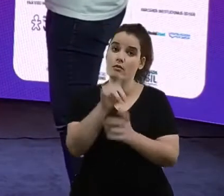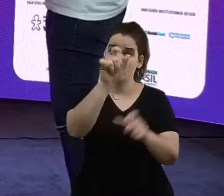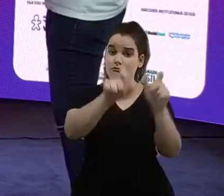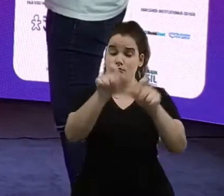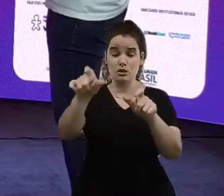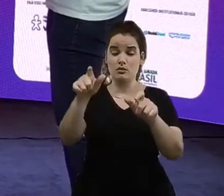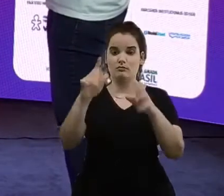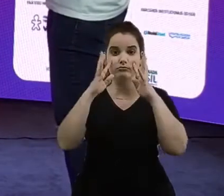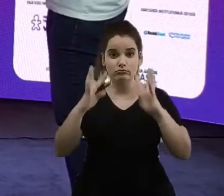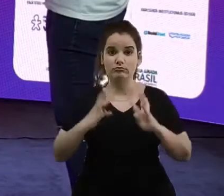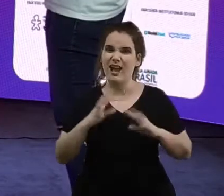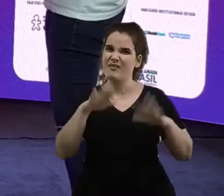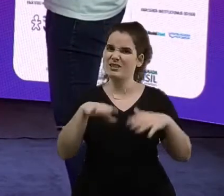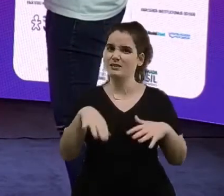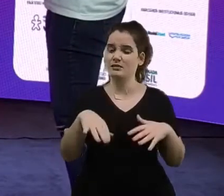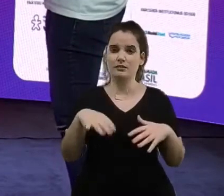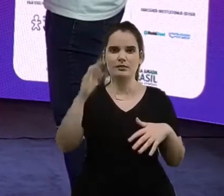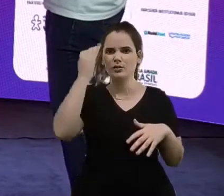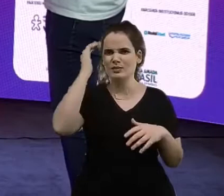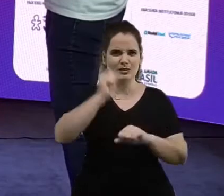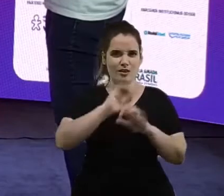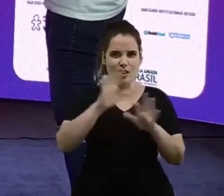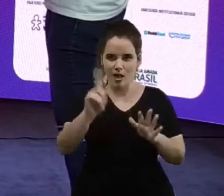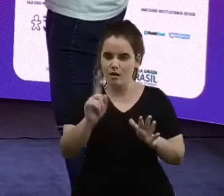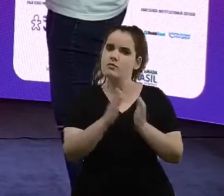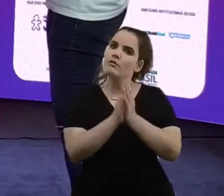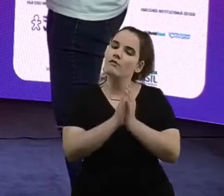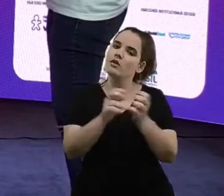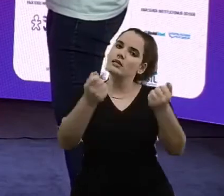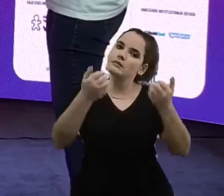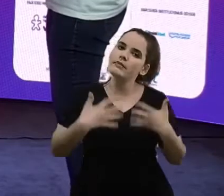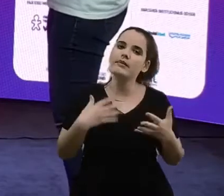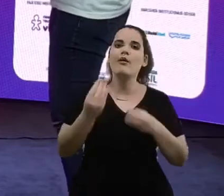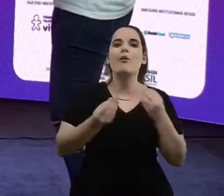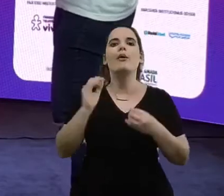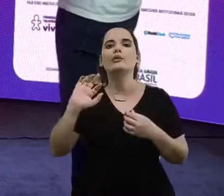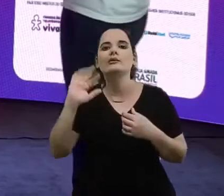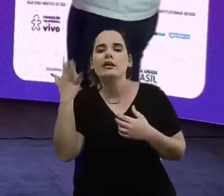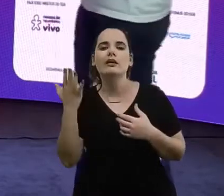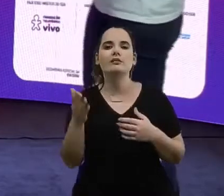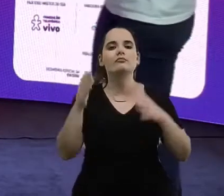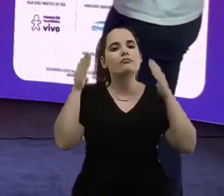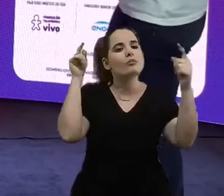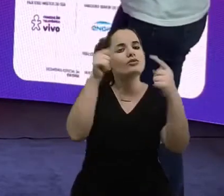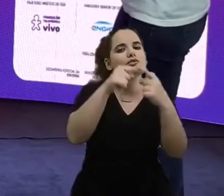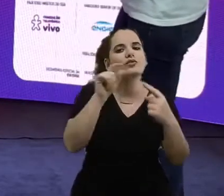mas como que isso ocorre, para quê, né? Uhum.